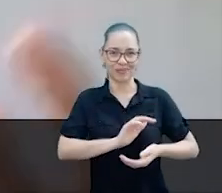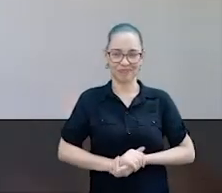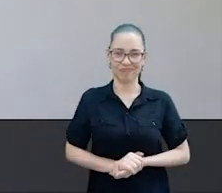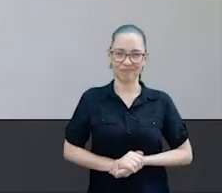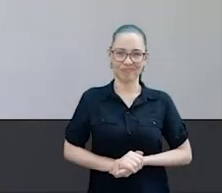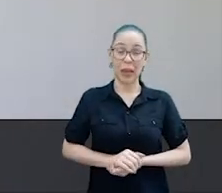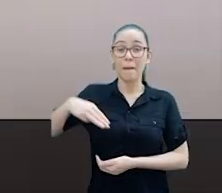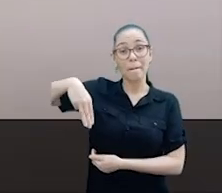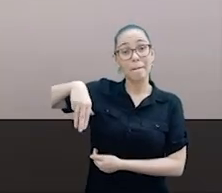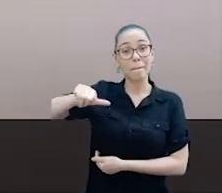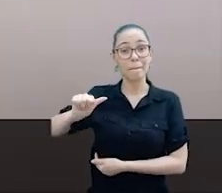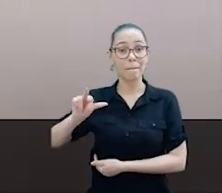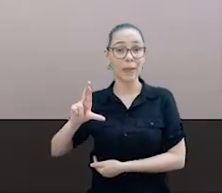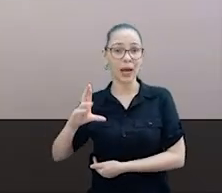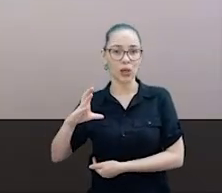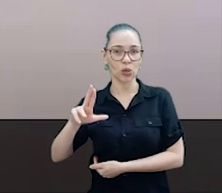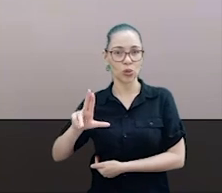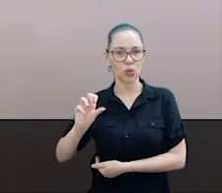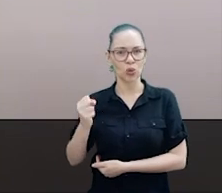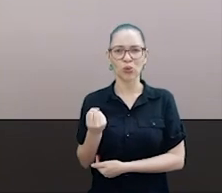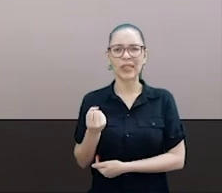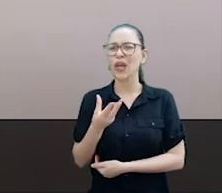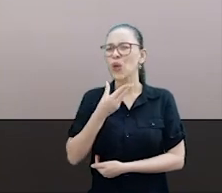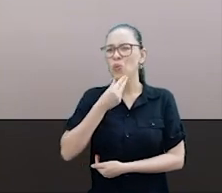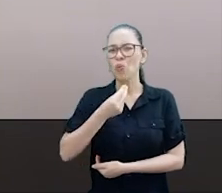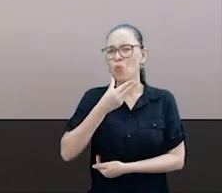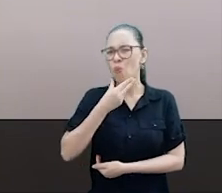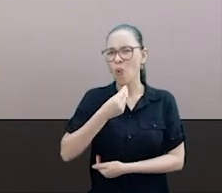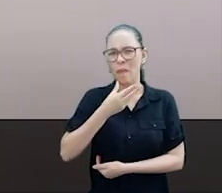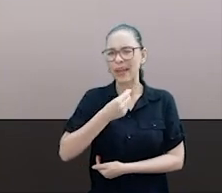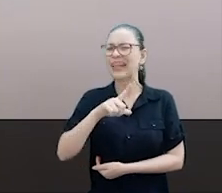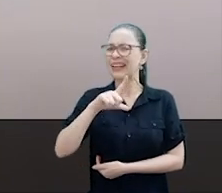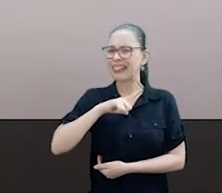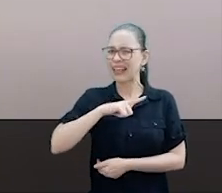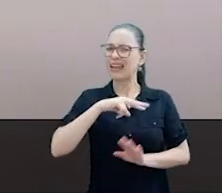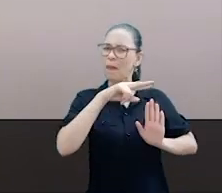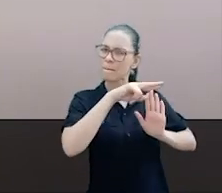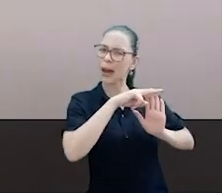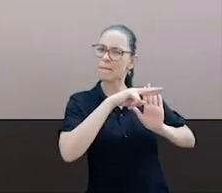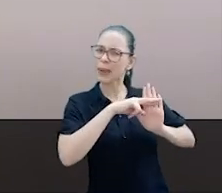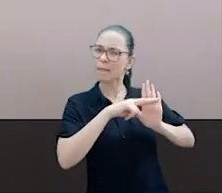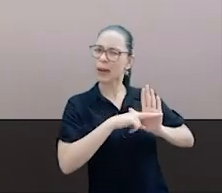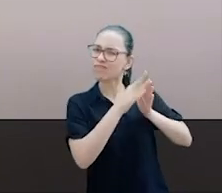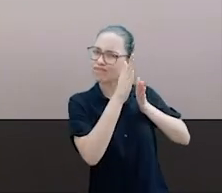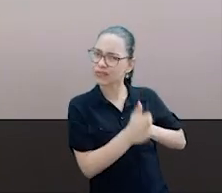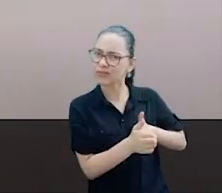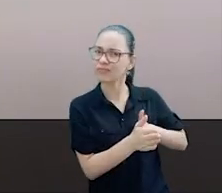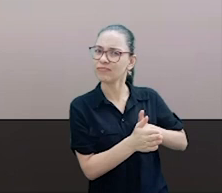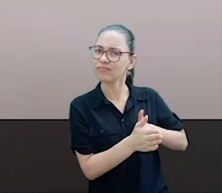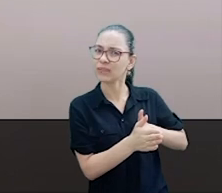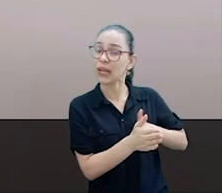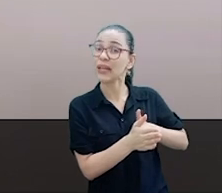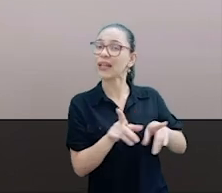dos desejos dele. Marcos Vinícius era a pessoa mais coerente com seus próprios valores e princípios que eu já